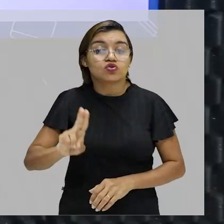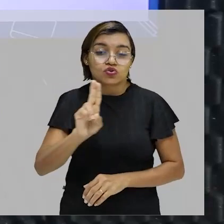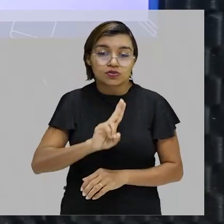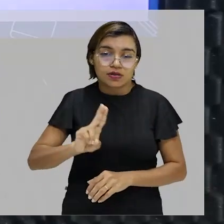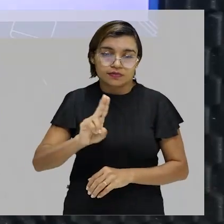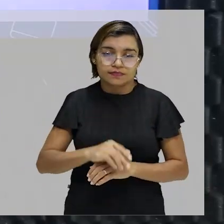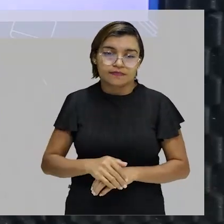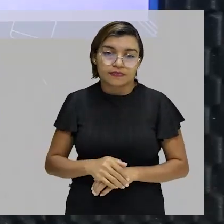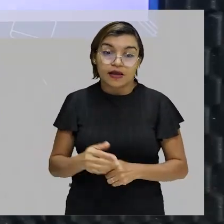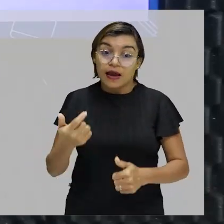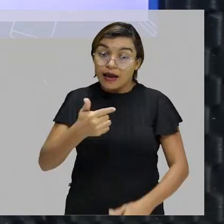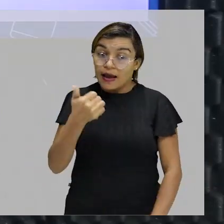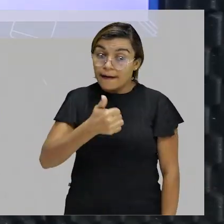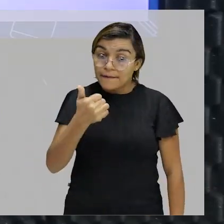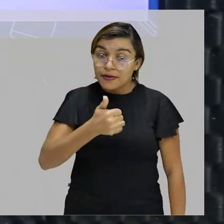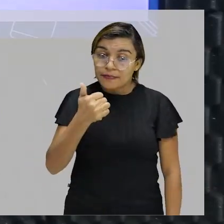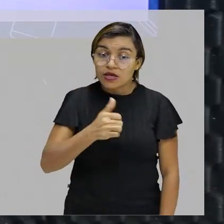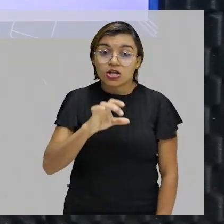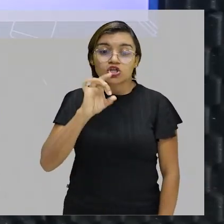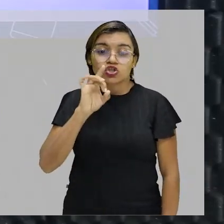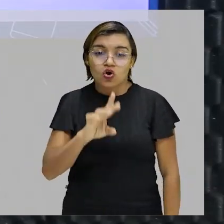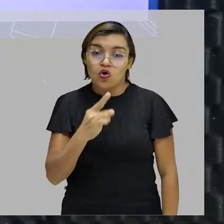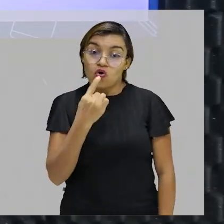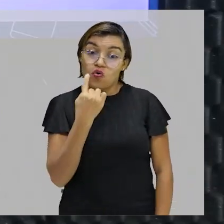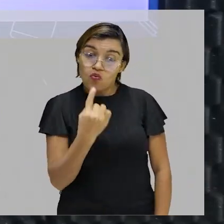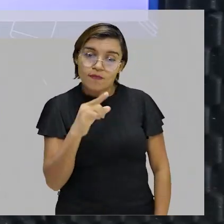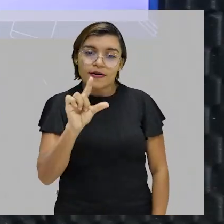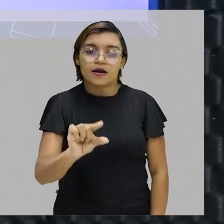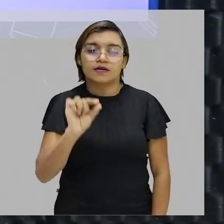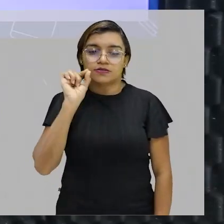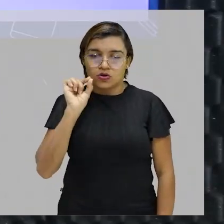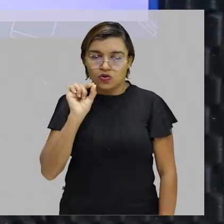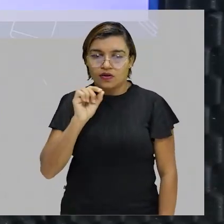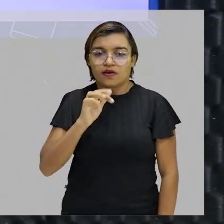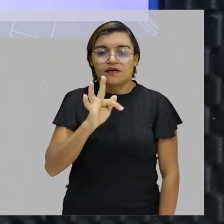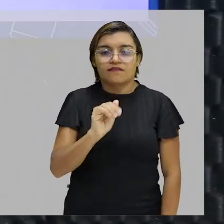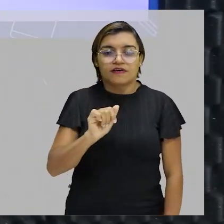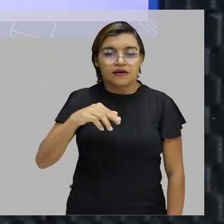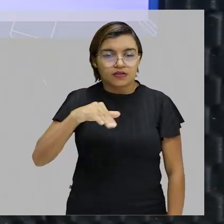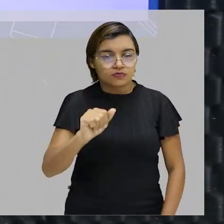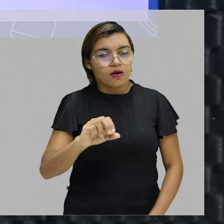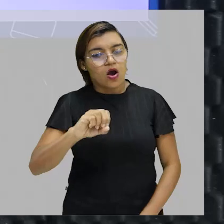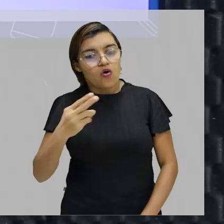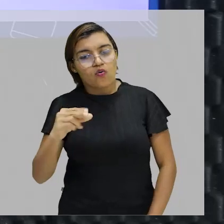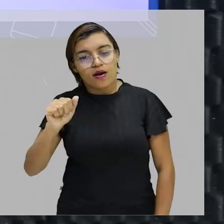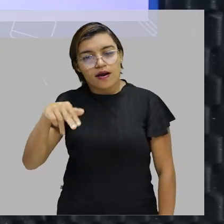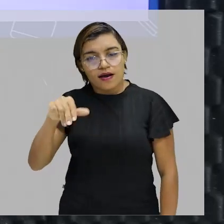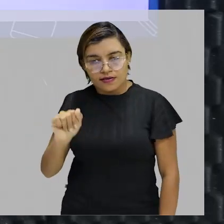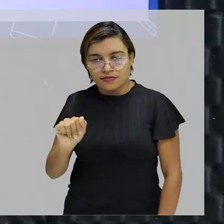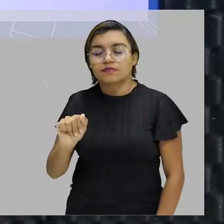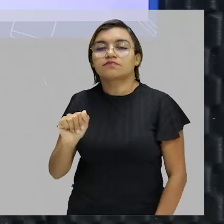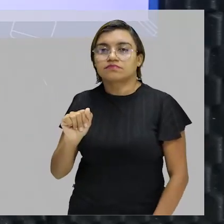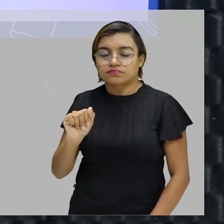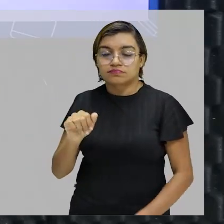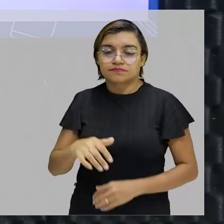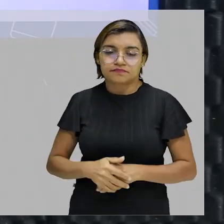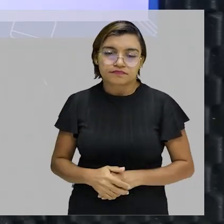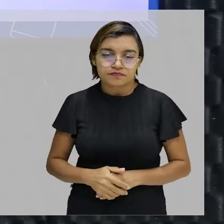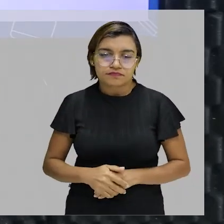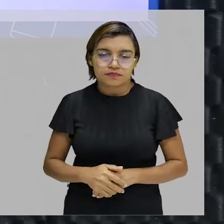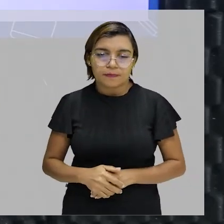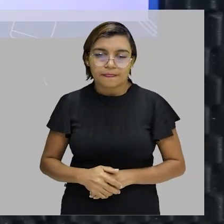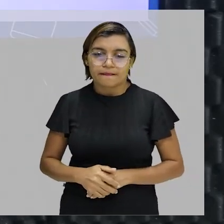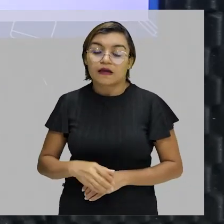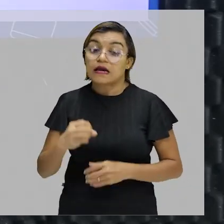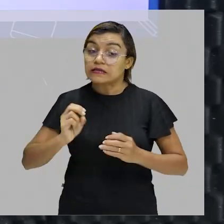ou a Ana. Aí eu tenho exclusão. Então, quando isso acontece, quando o sujeito for formado por um pronome de tratamento, outro caso, sempre vai ficar